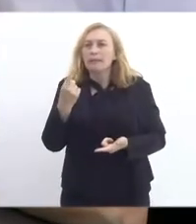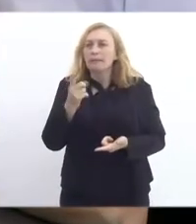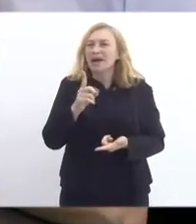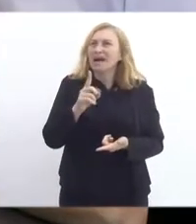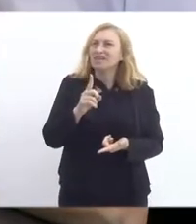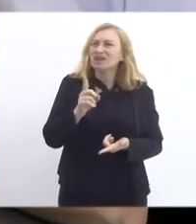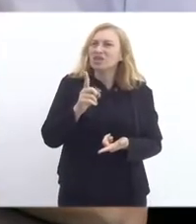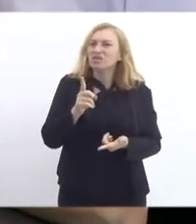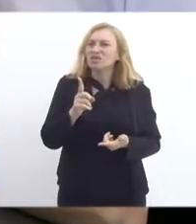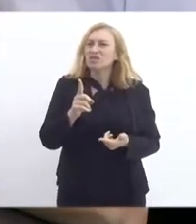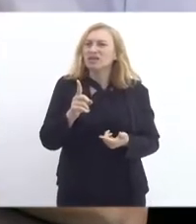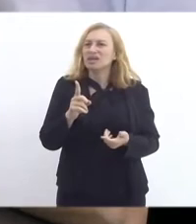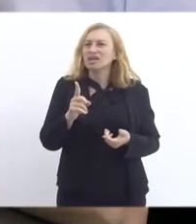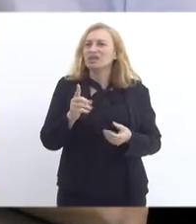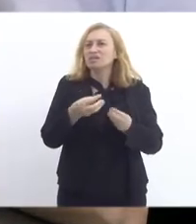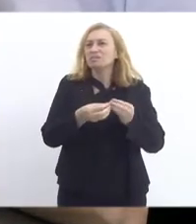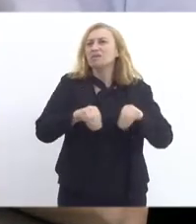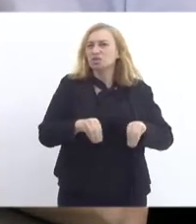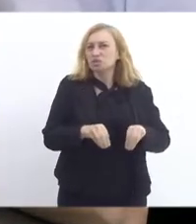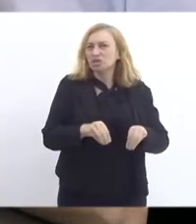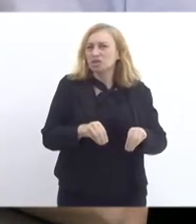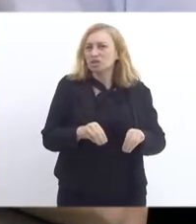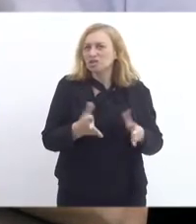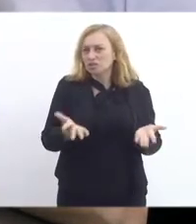ficar prejudicando